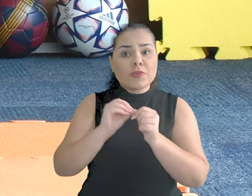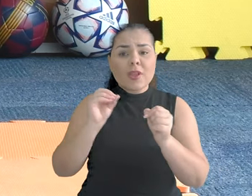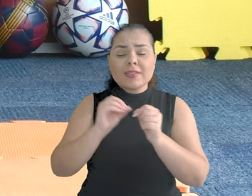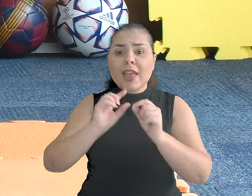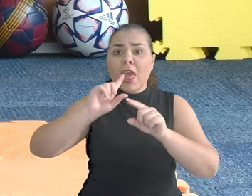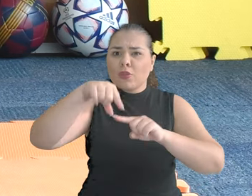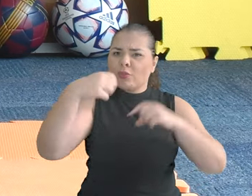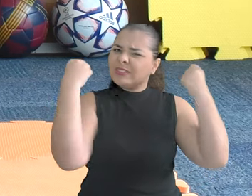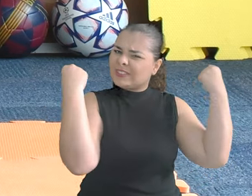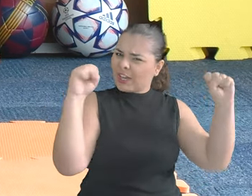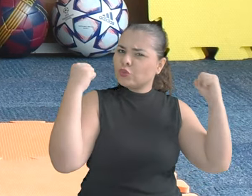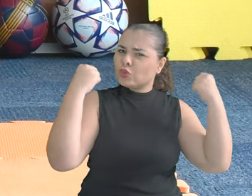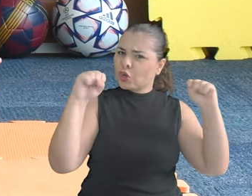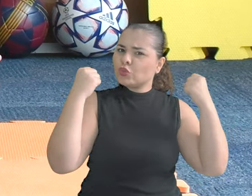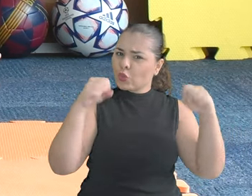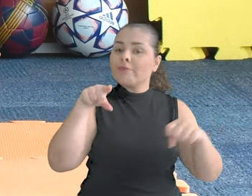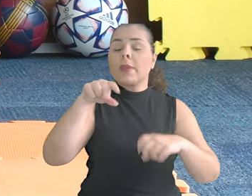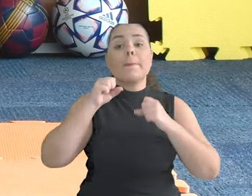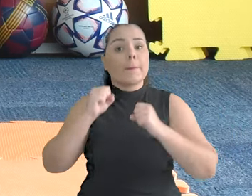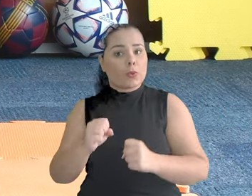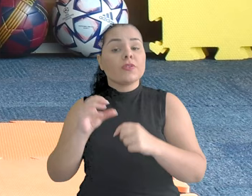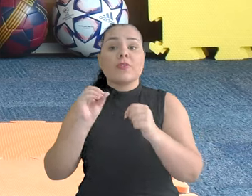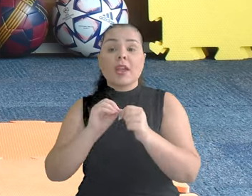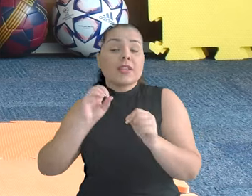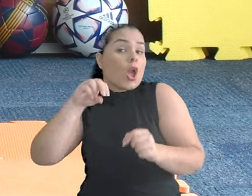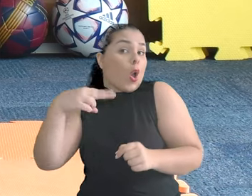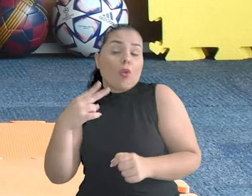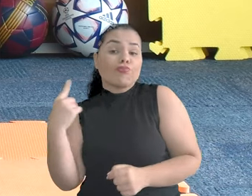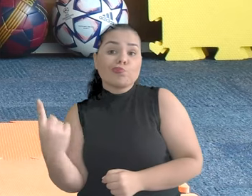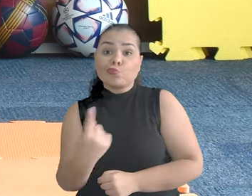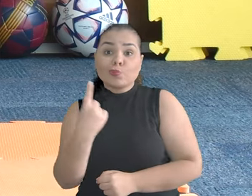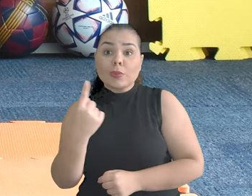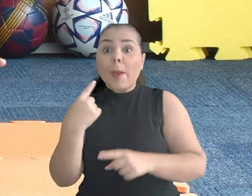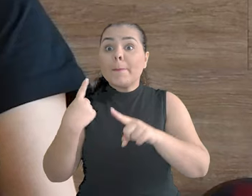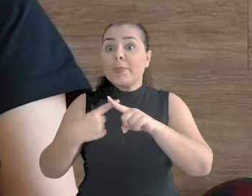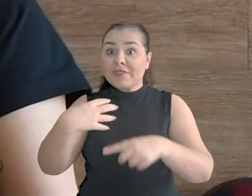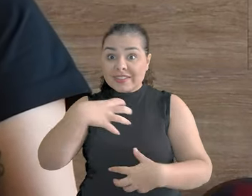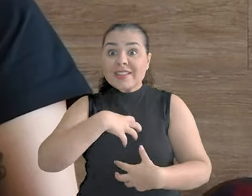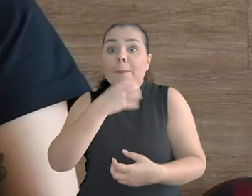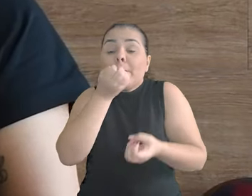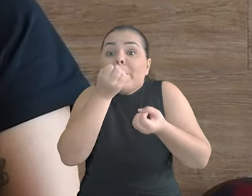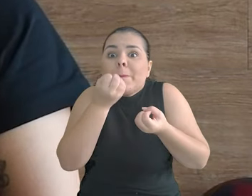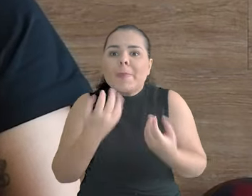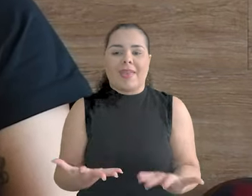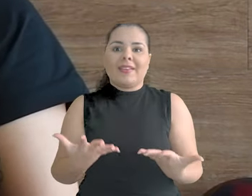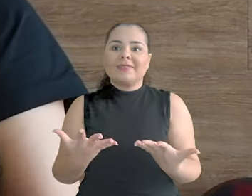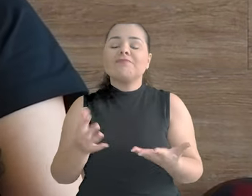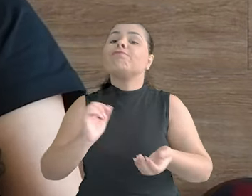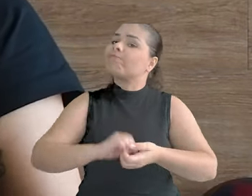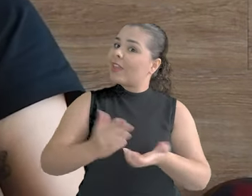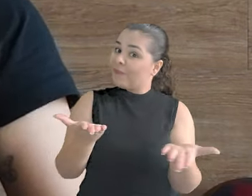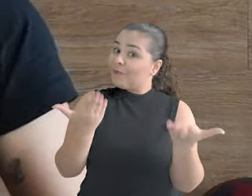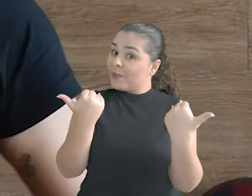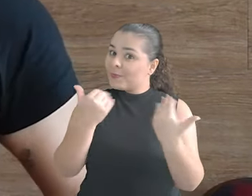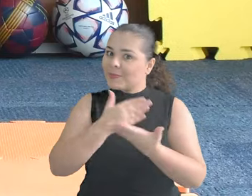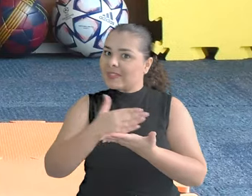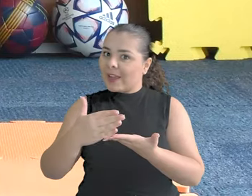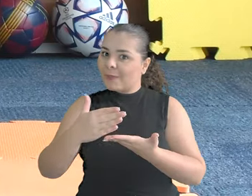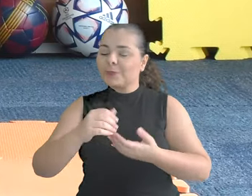os outros treinos ou então isoladamente, porque os benefícios serão ótimos para você. Vamos